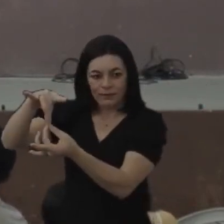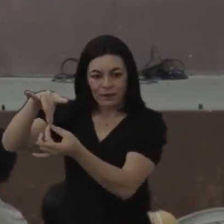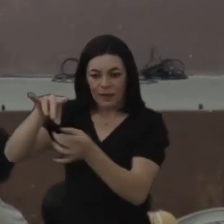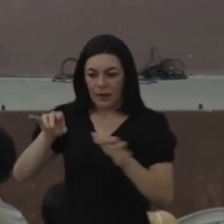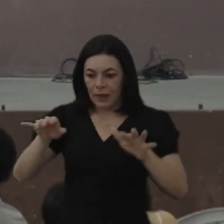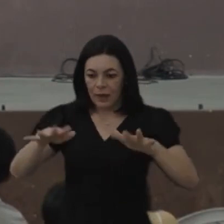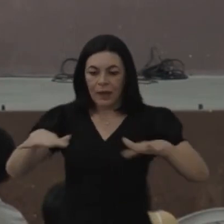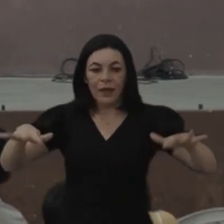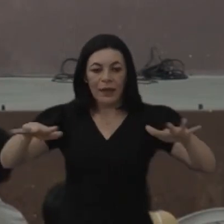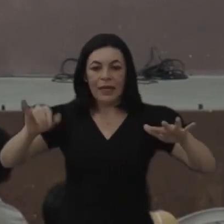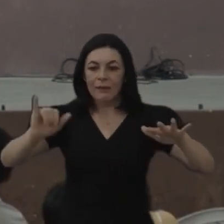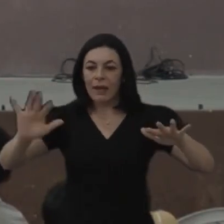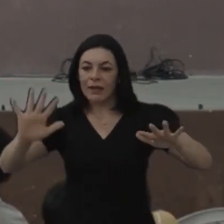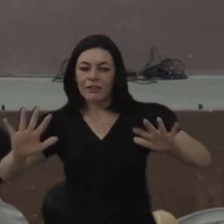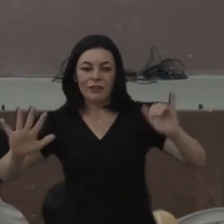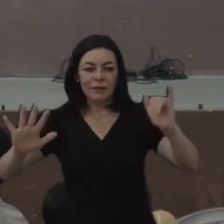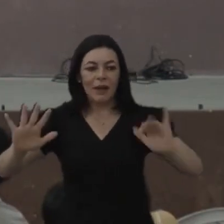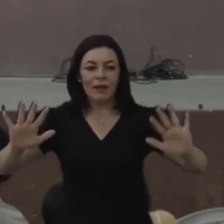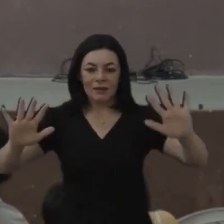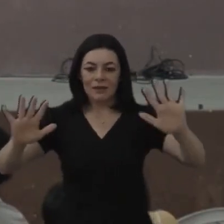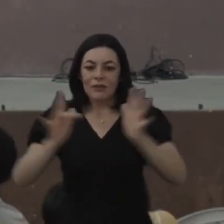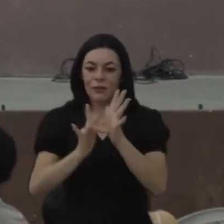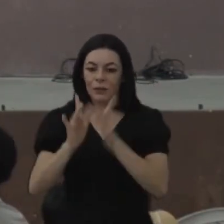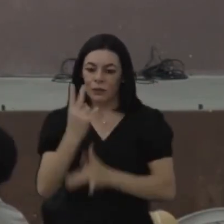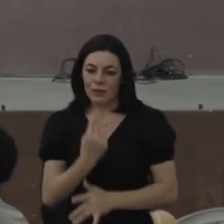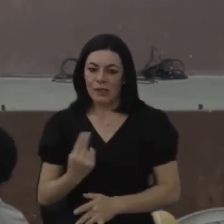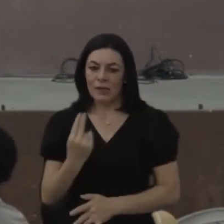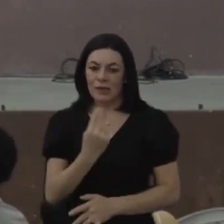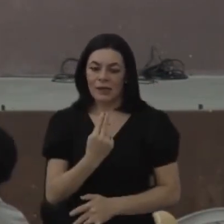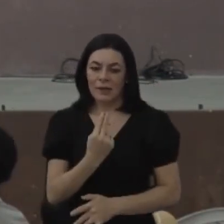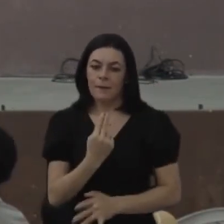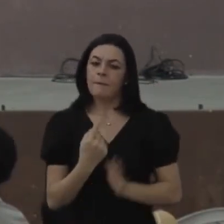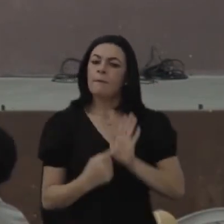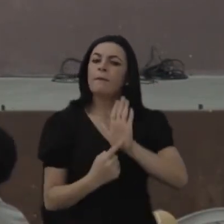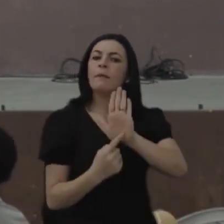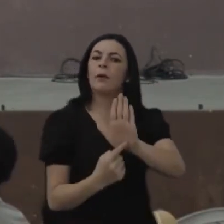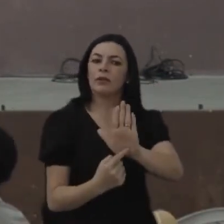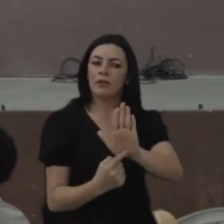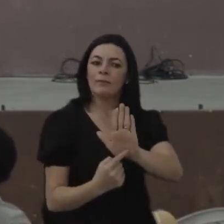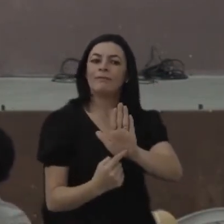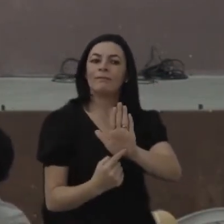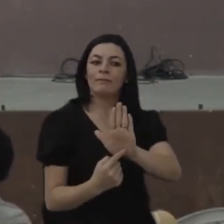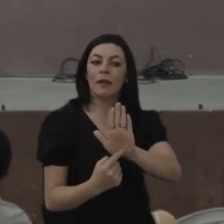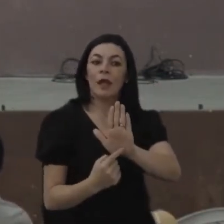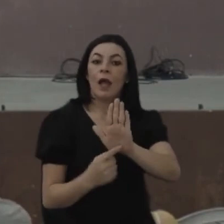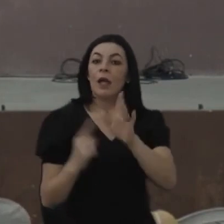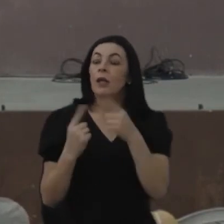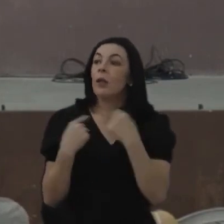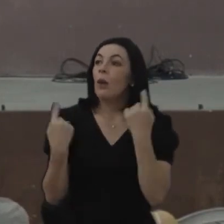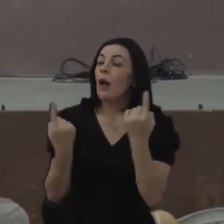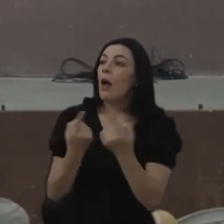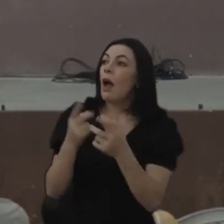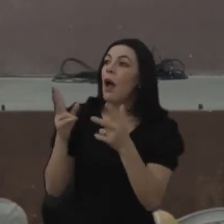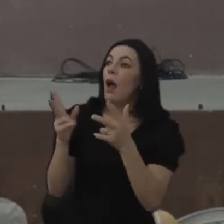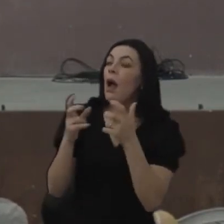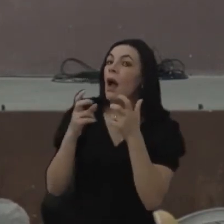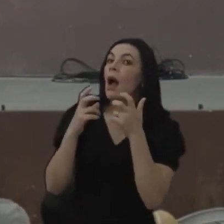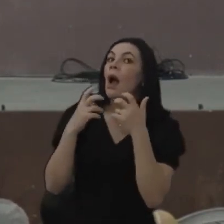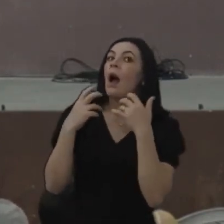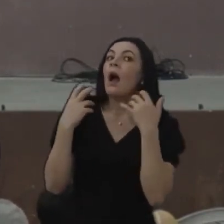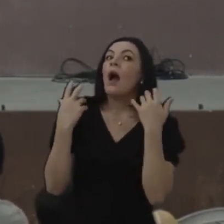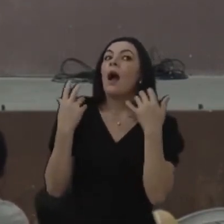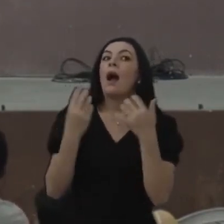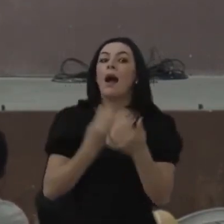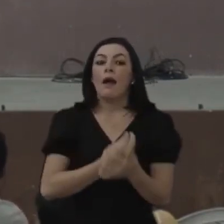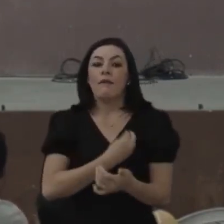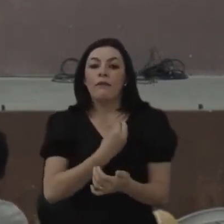nessas ilustrações usadas por Jesus, nos revela muito mais do que nós podemos imaginar a respeito da vida